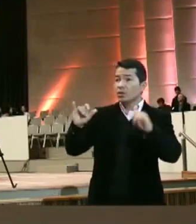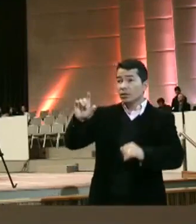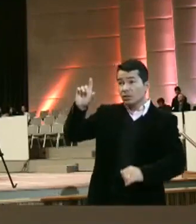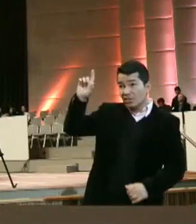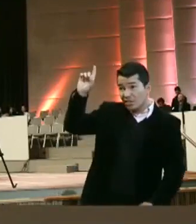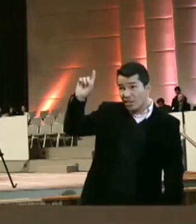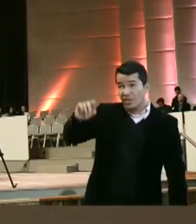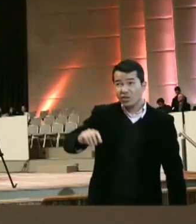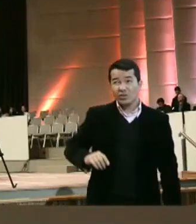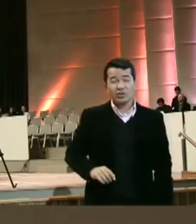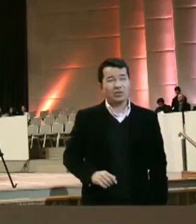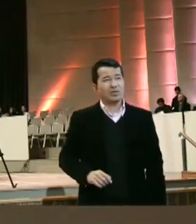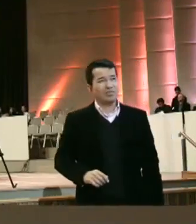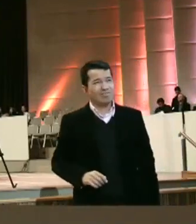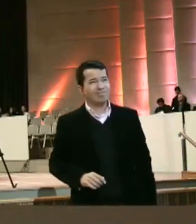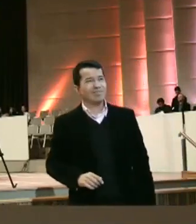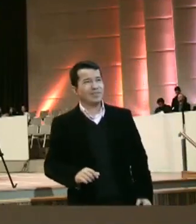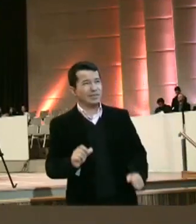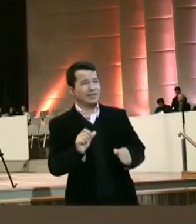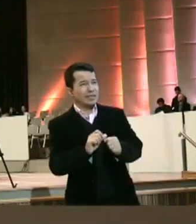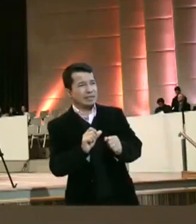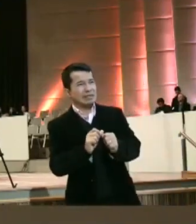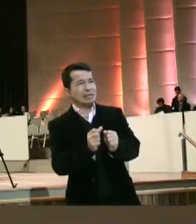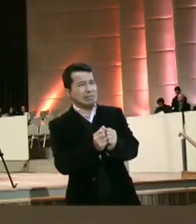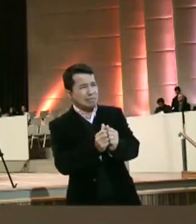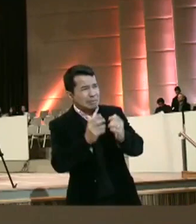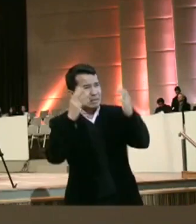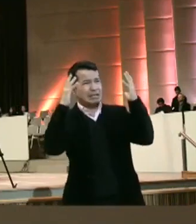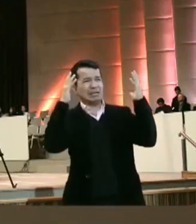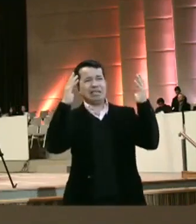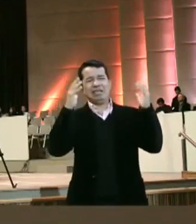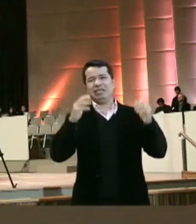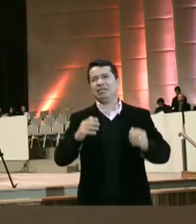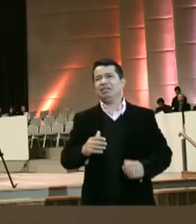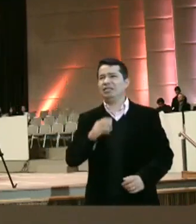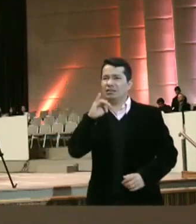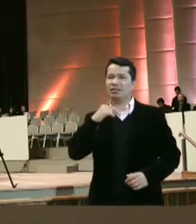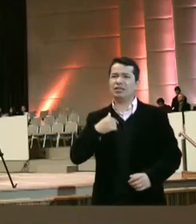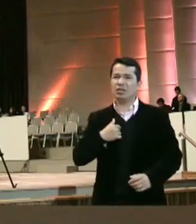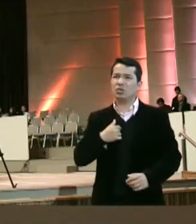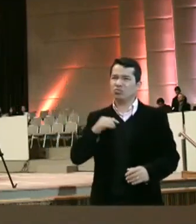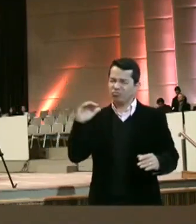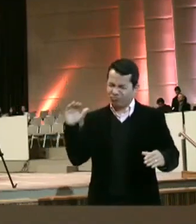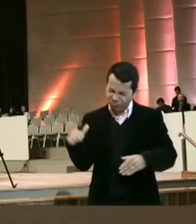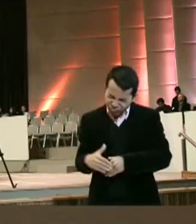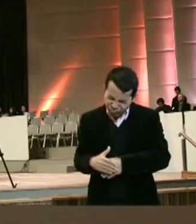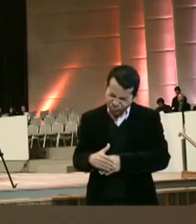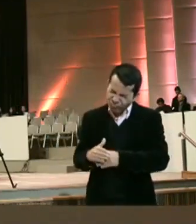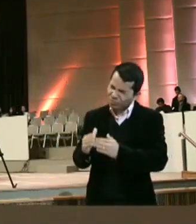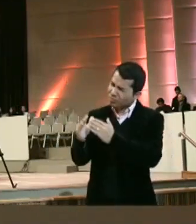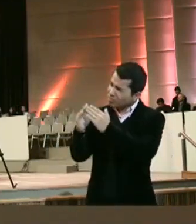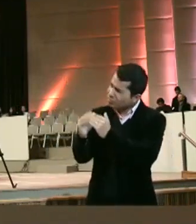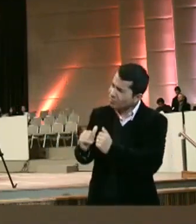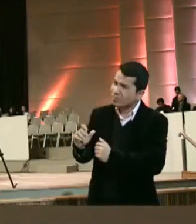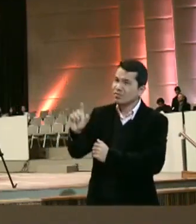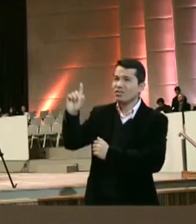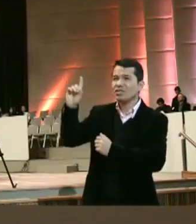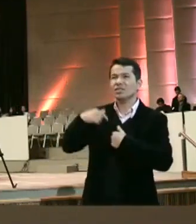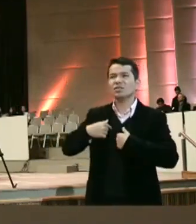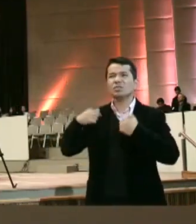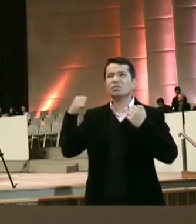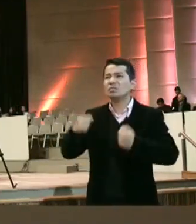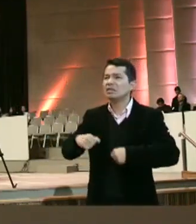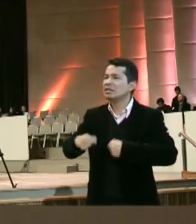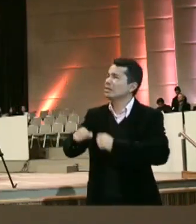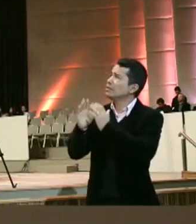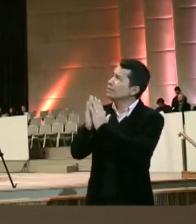do pedestal e diz: quem precisa de cura sou eu, quem precisa de um médico sou